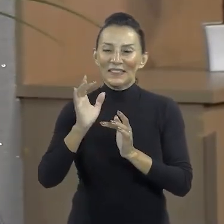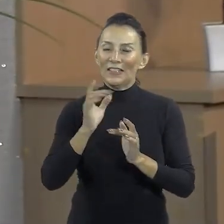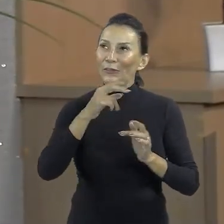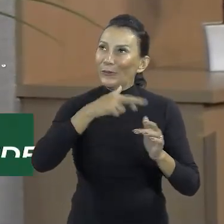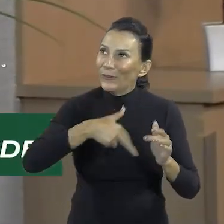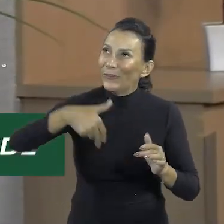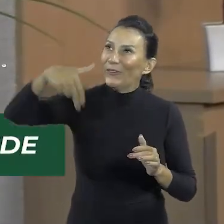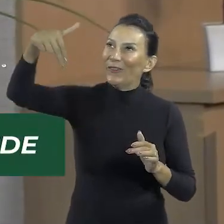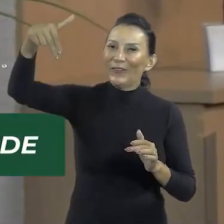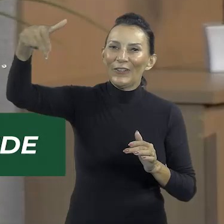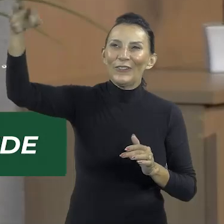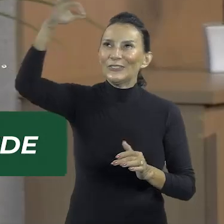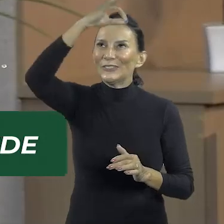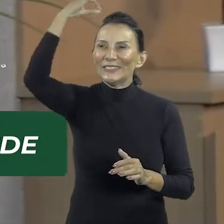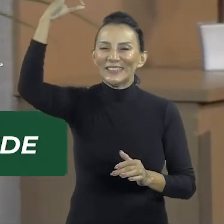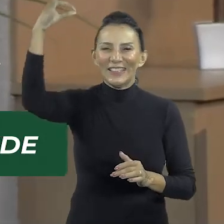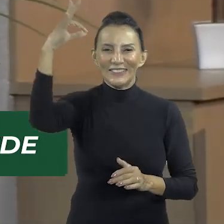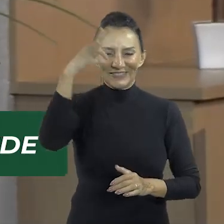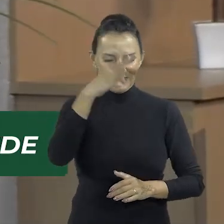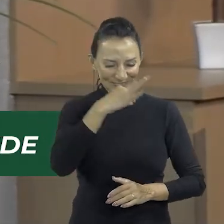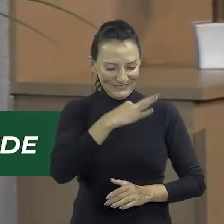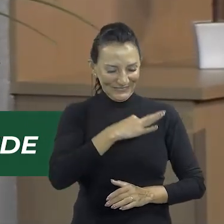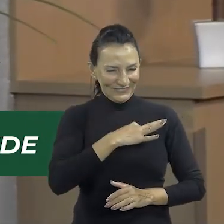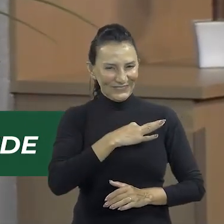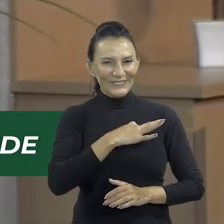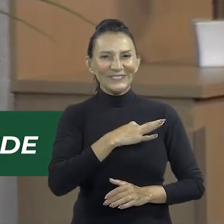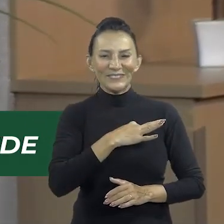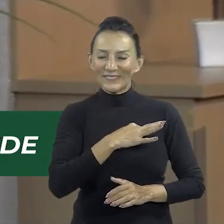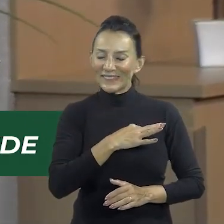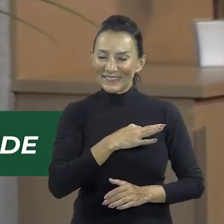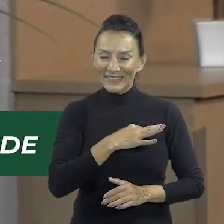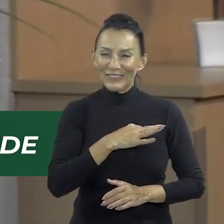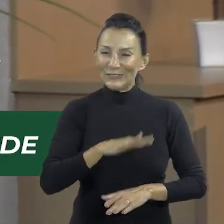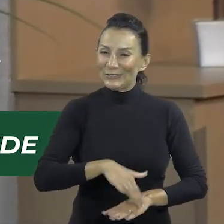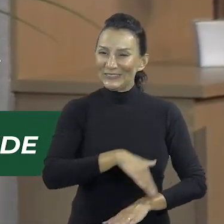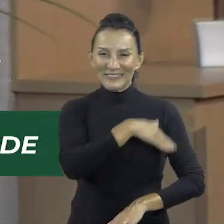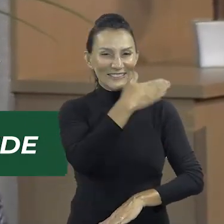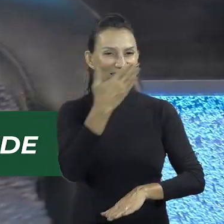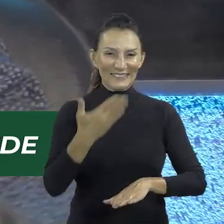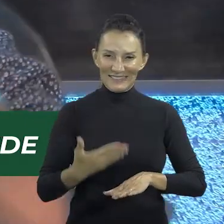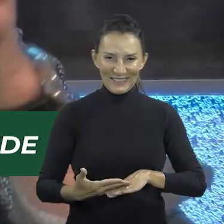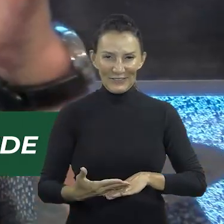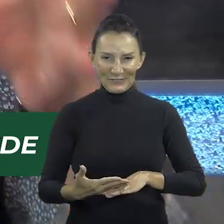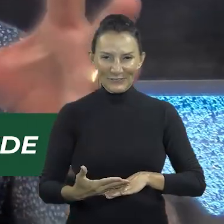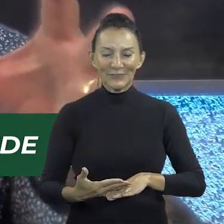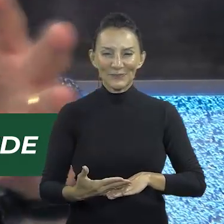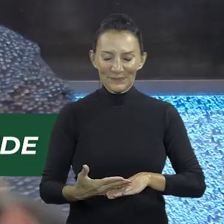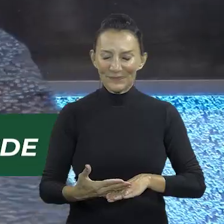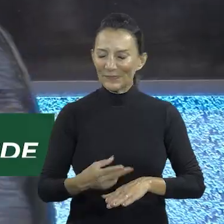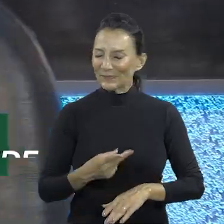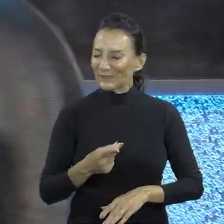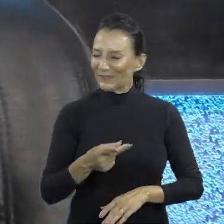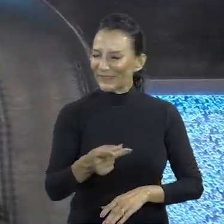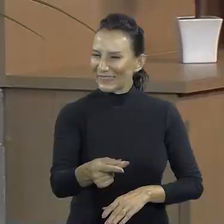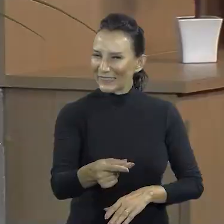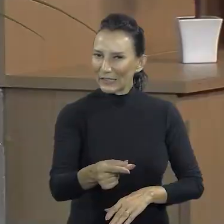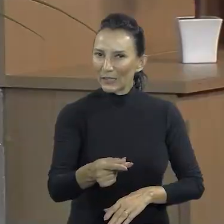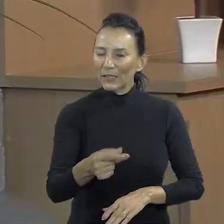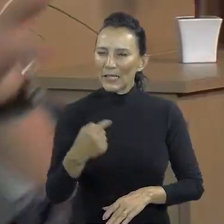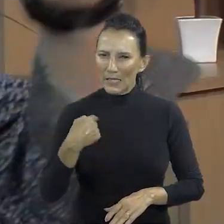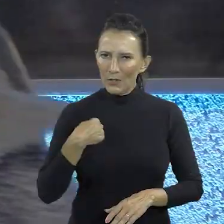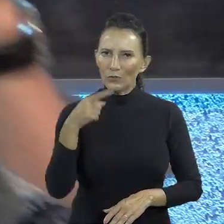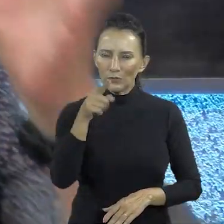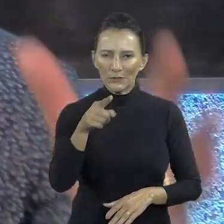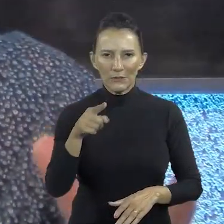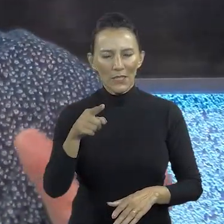Santo em nós às 24 horas por dia, porque só tem 24 horas. Então, o que você precisa, o que eu